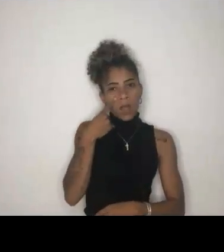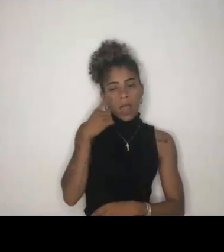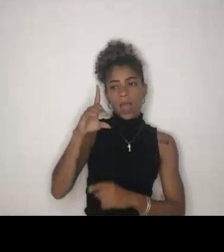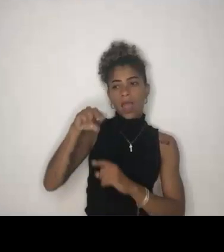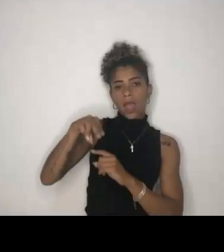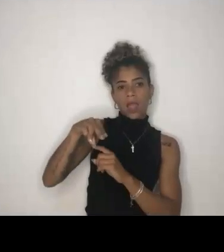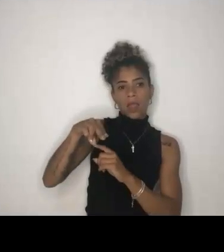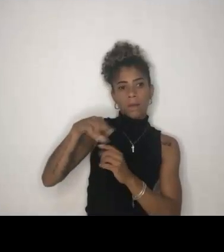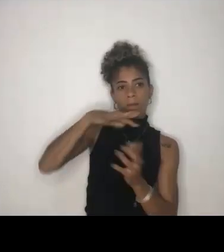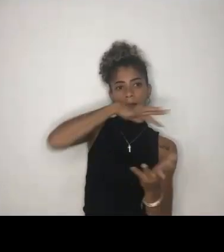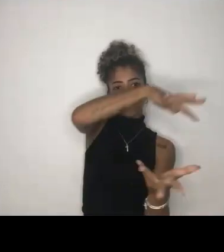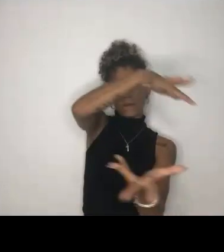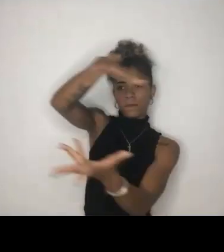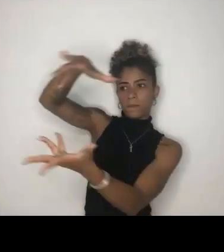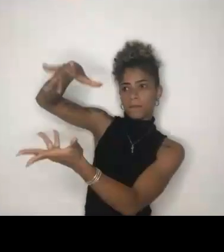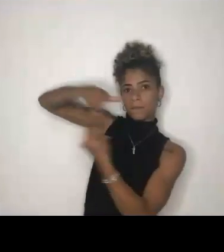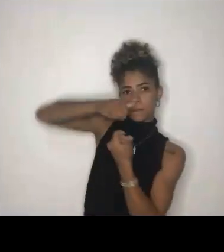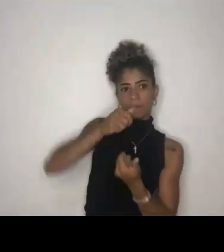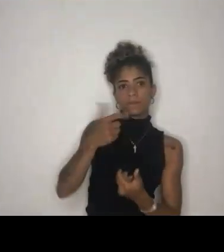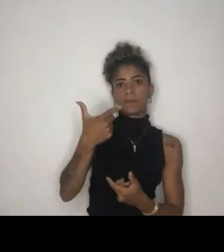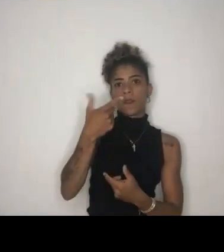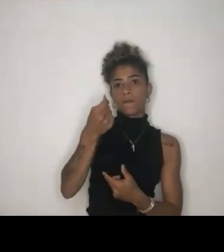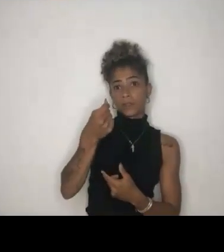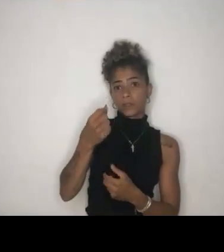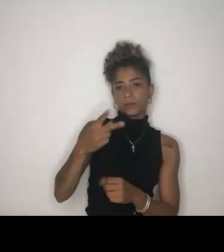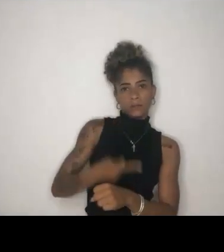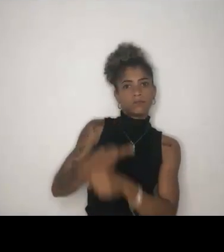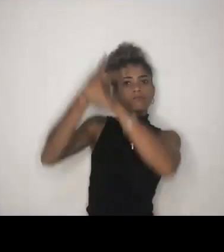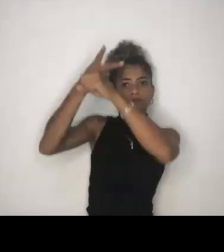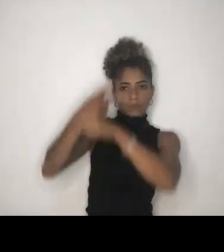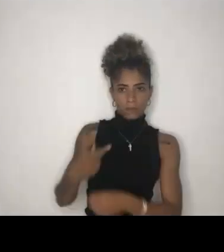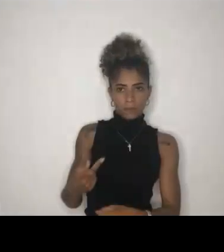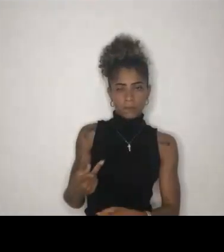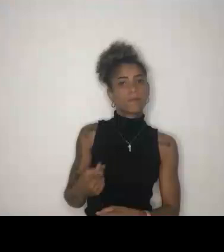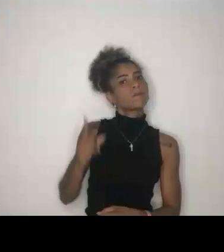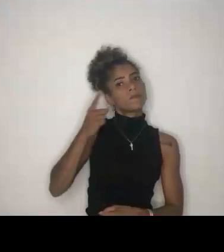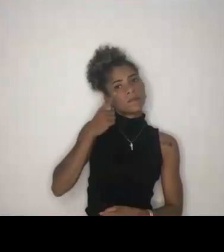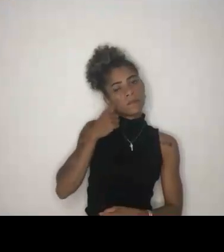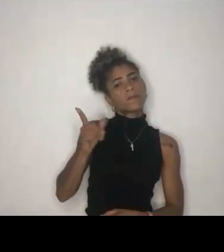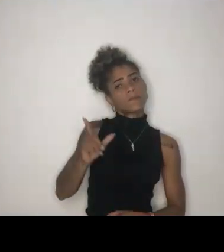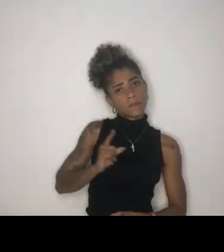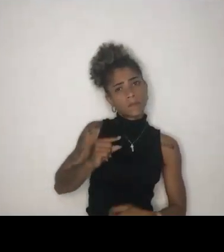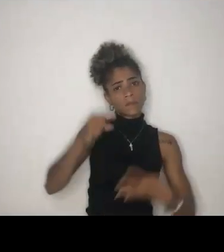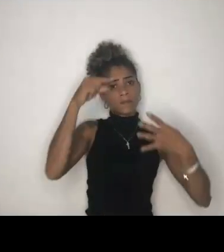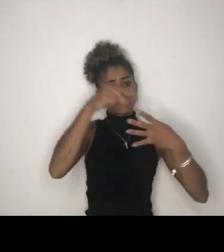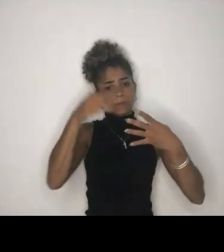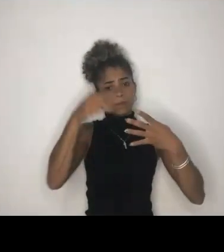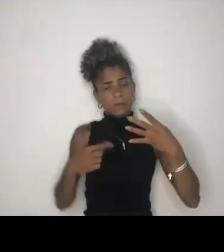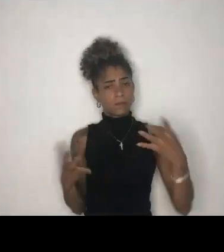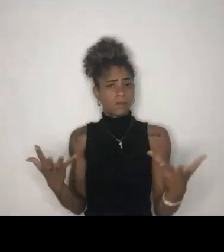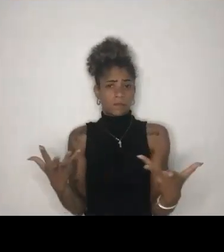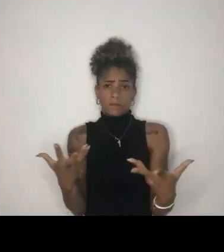prêmios nacionais e internacionais sobre a doutora Nise da Silveira então assim a gente teve cases incríveis né